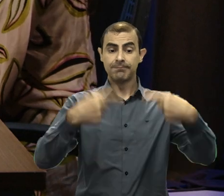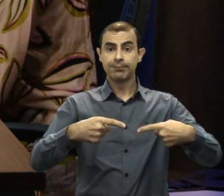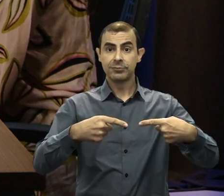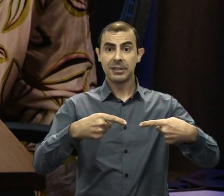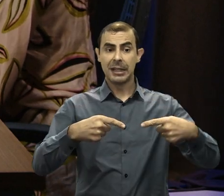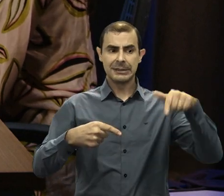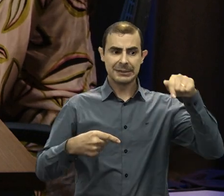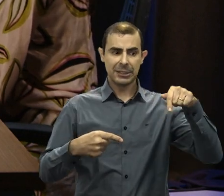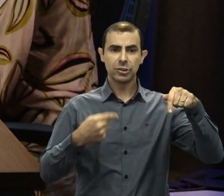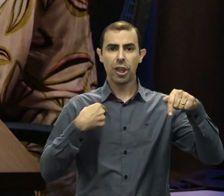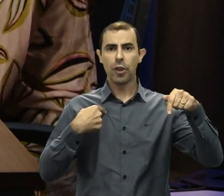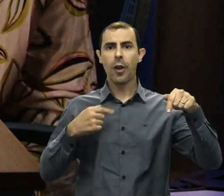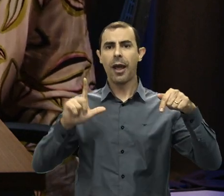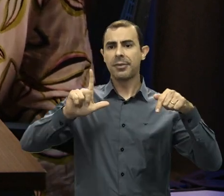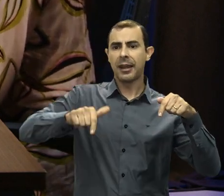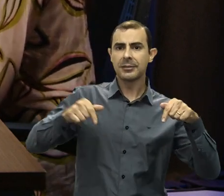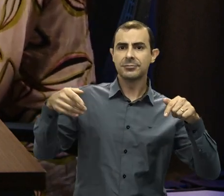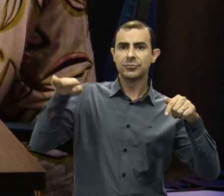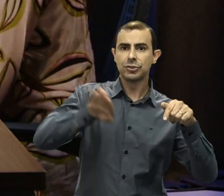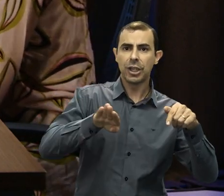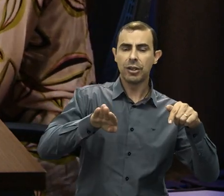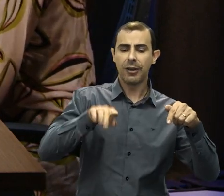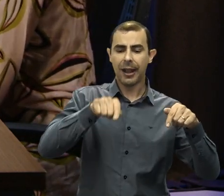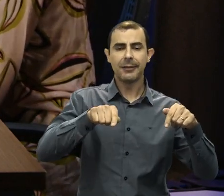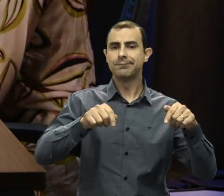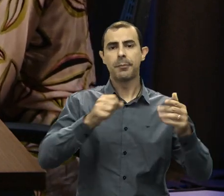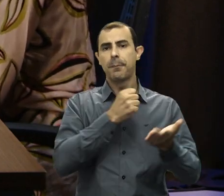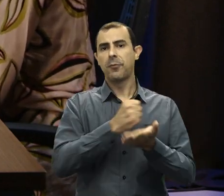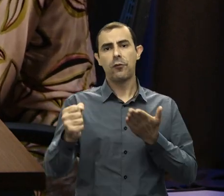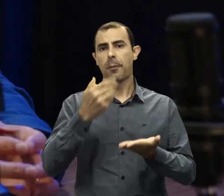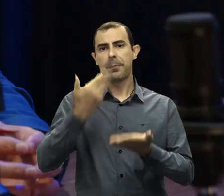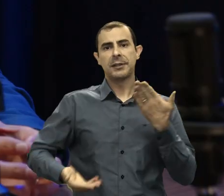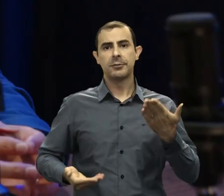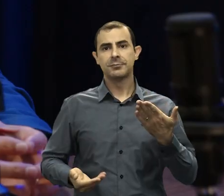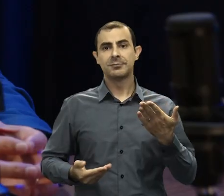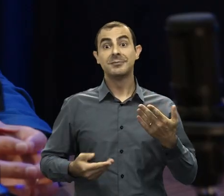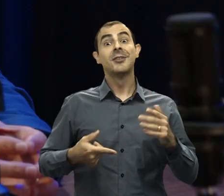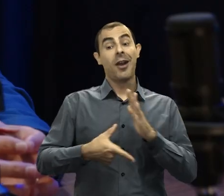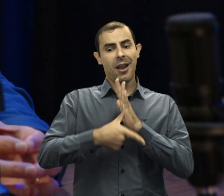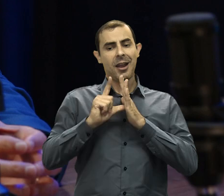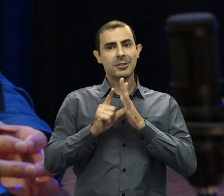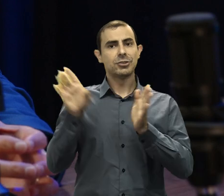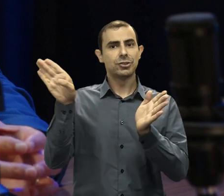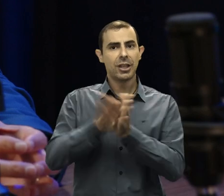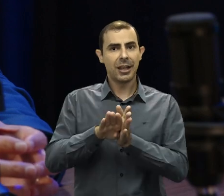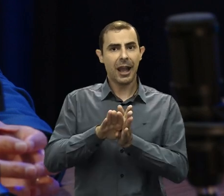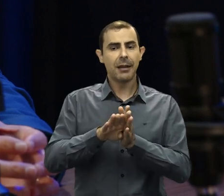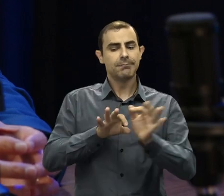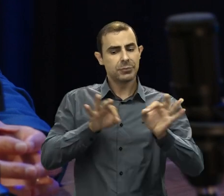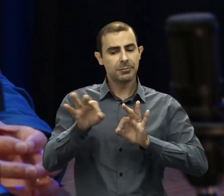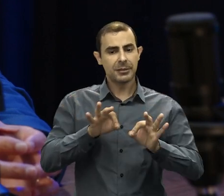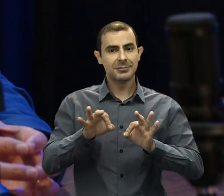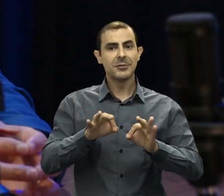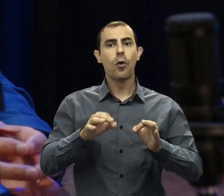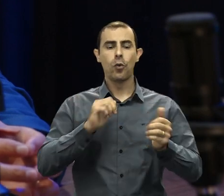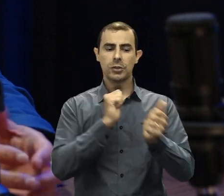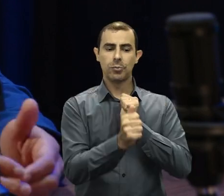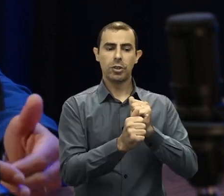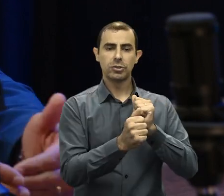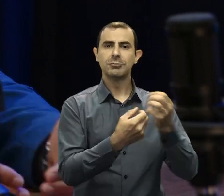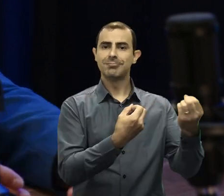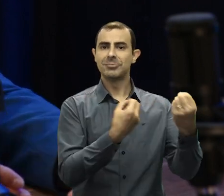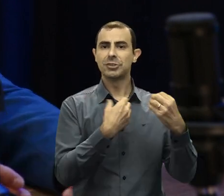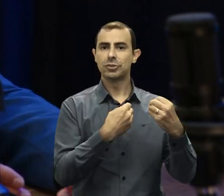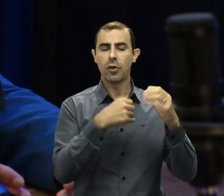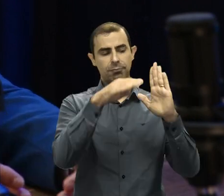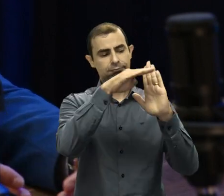7h15, eu perco por WO. Então você tem que chegar um pouquinho antes, tem que se preparar. Né? O esporte me ensinou regras. Né? Até